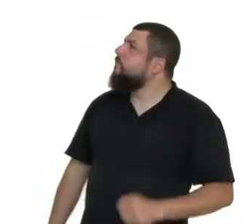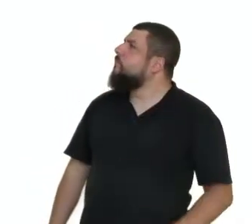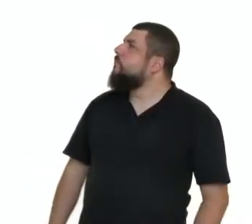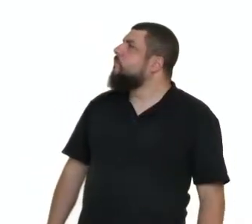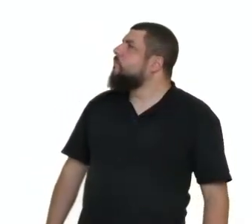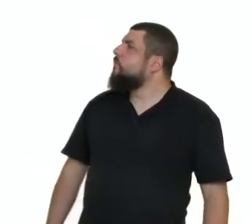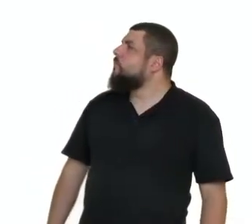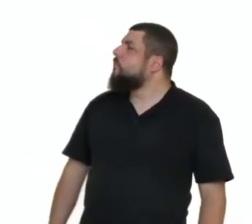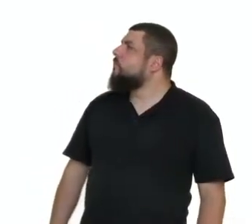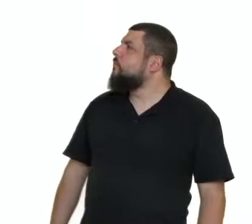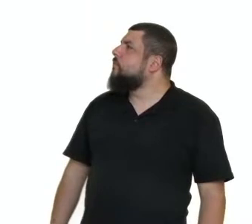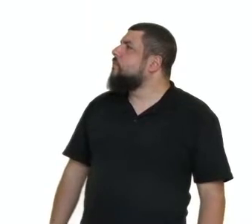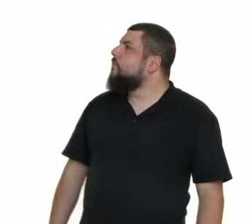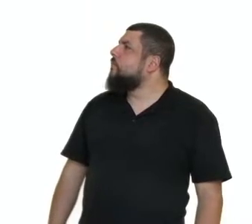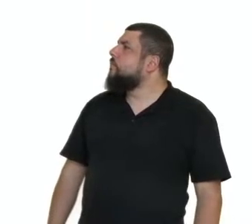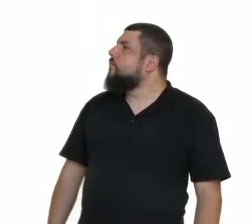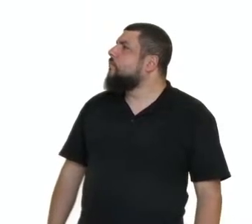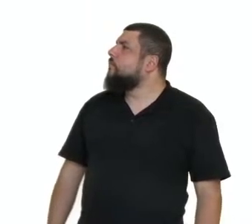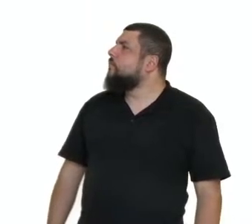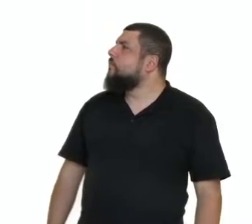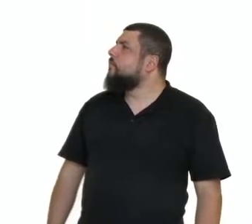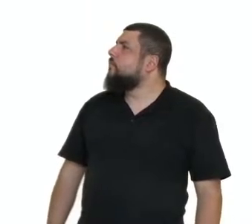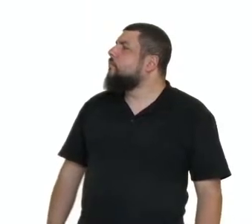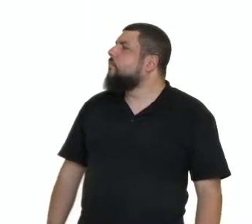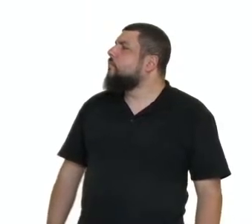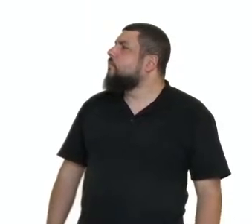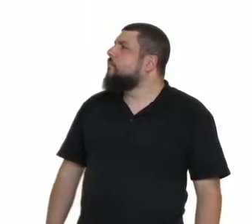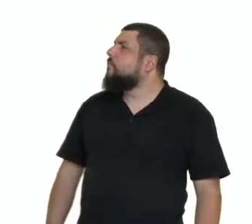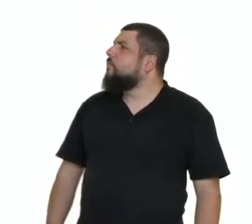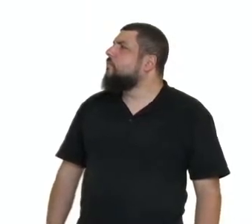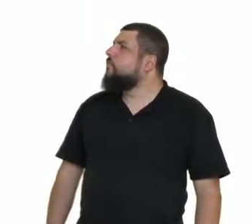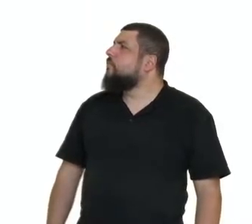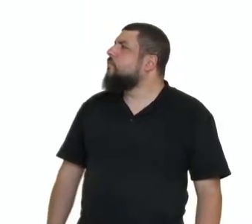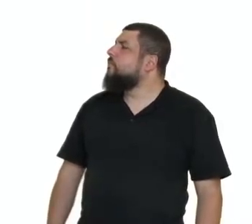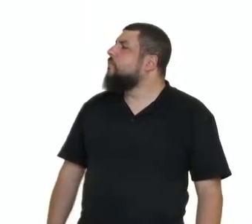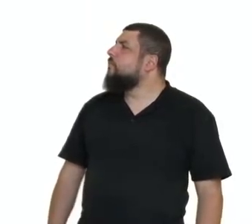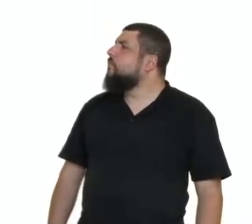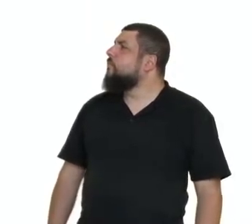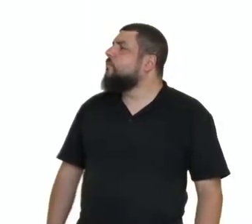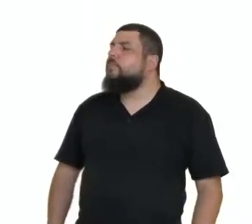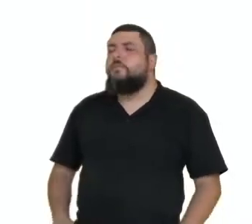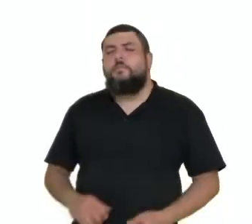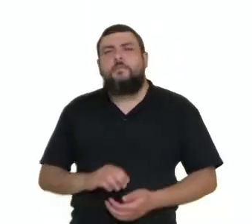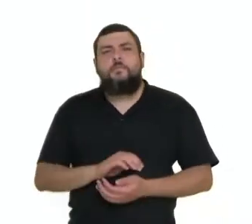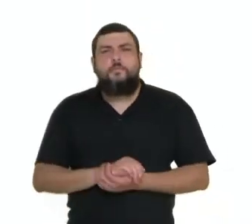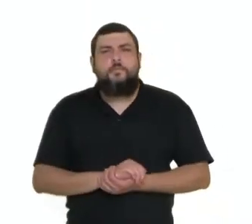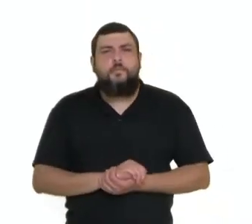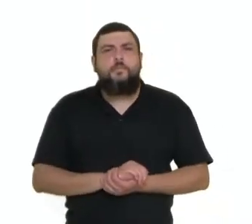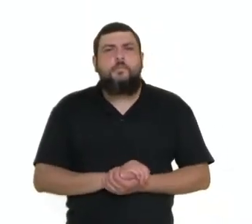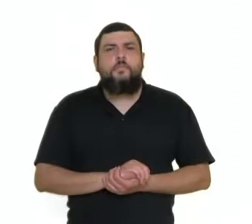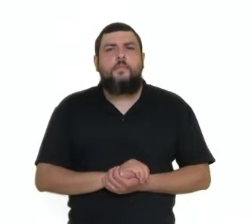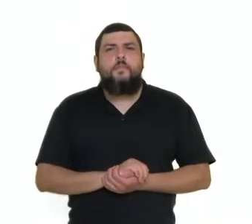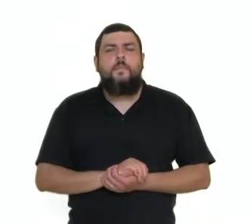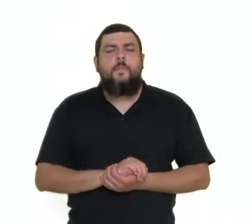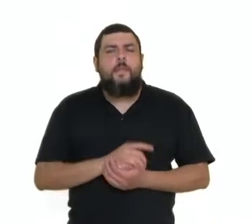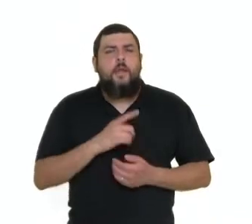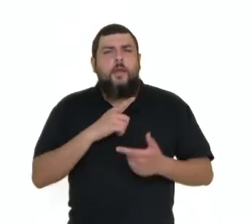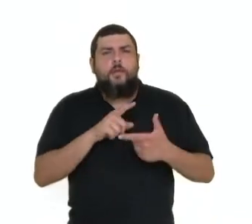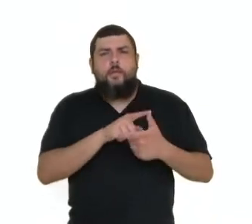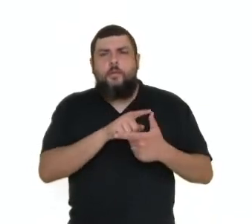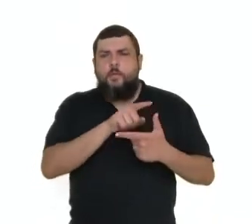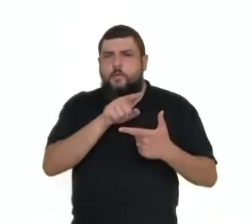quadrado sobre 2, certo? Massa vezes a velocidade ao quadrado sobre 2. E aí nós temos as chamadas